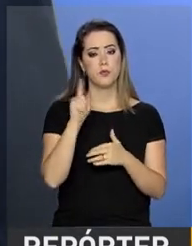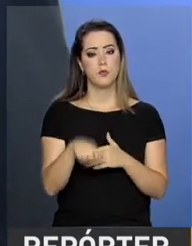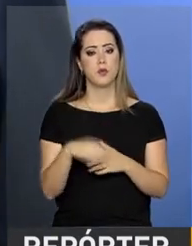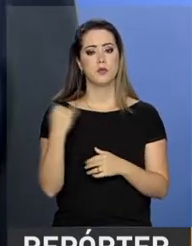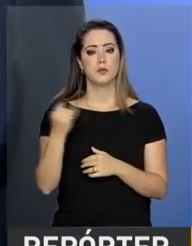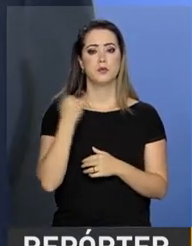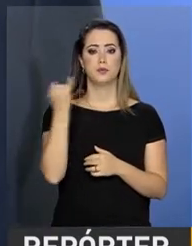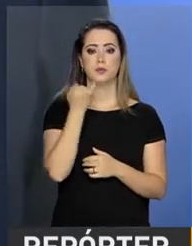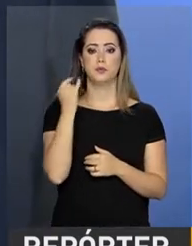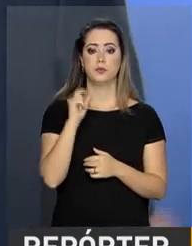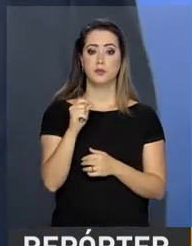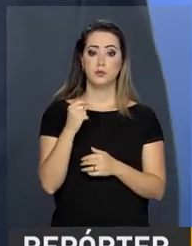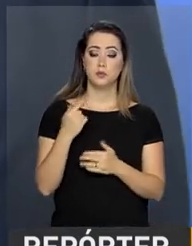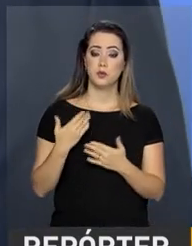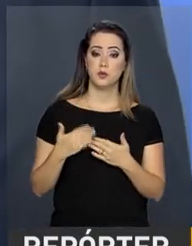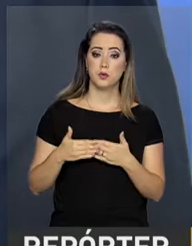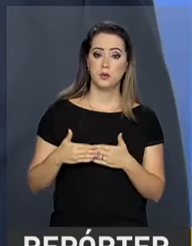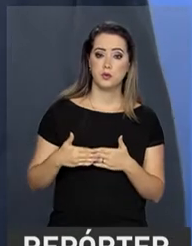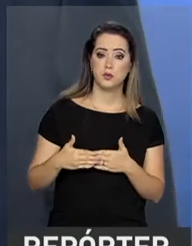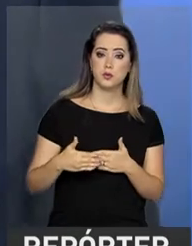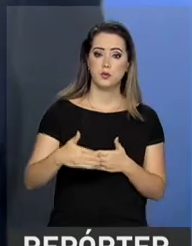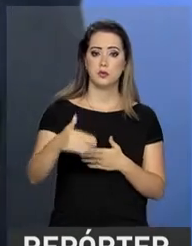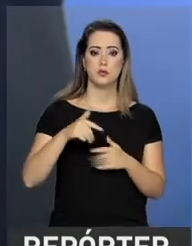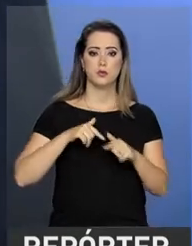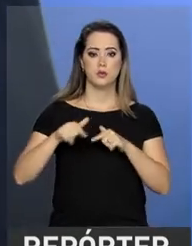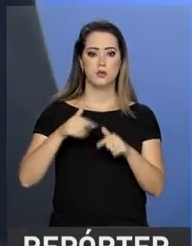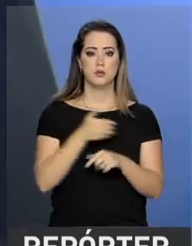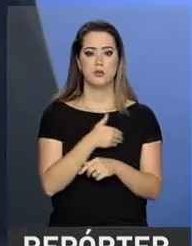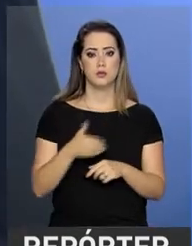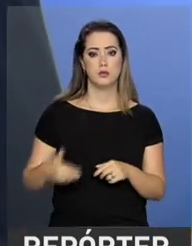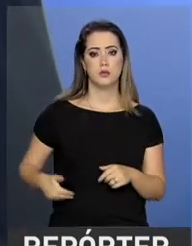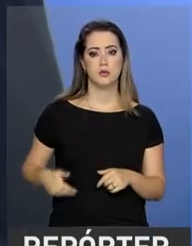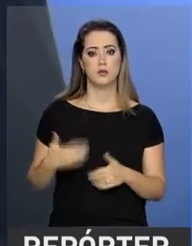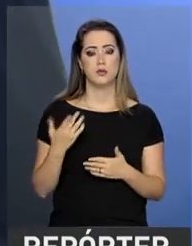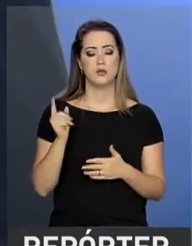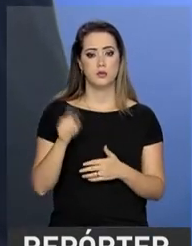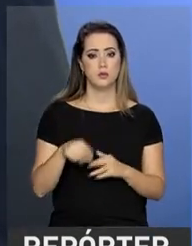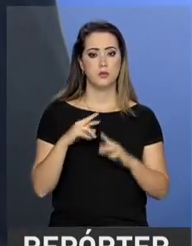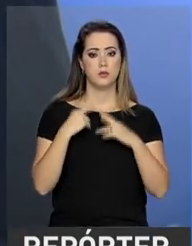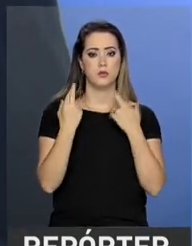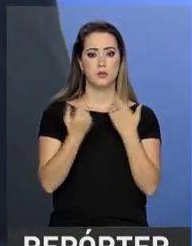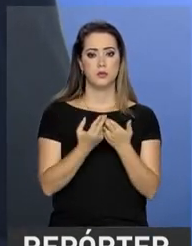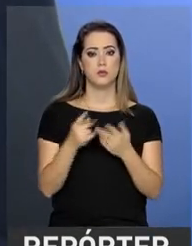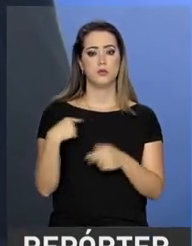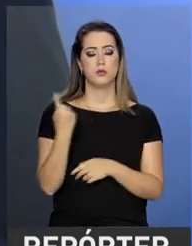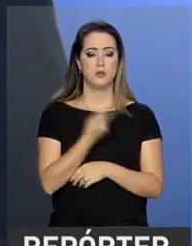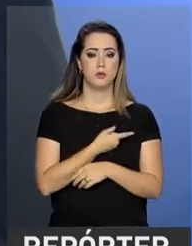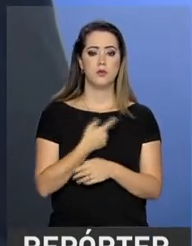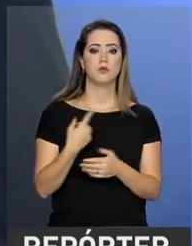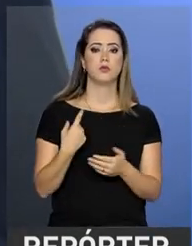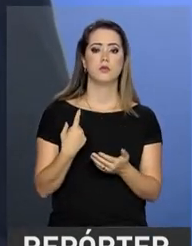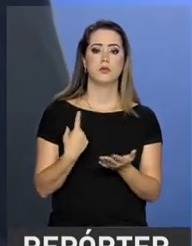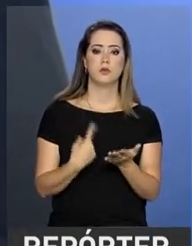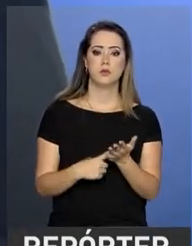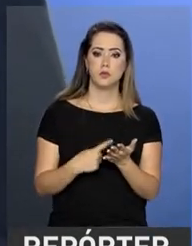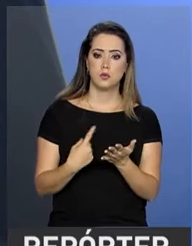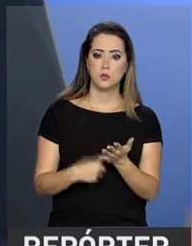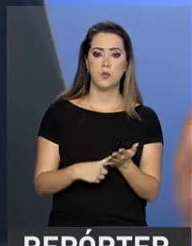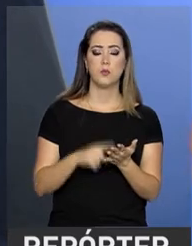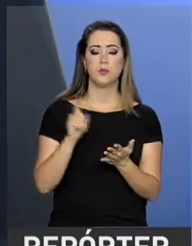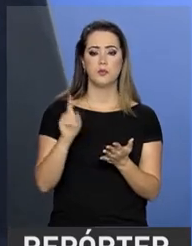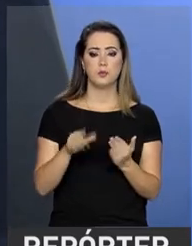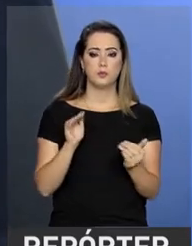importante a continuidade das ações de governo então é uma reunião também para que a gente possa dar foco